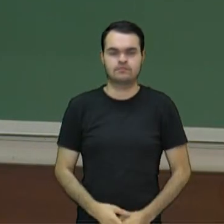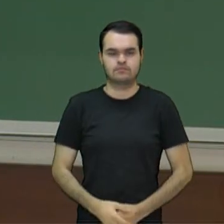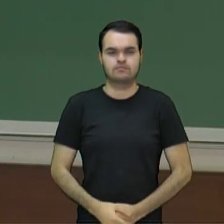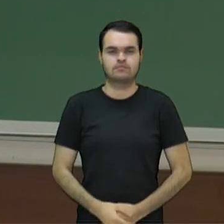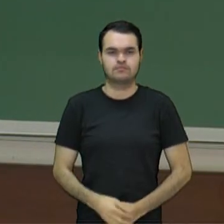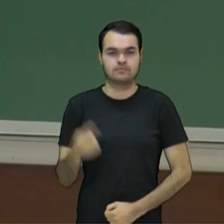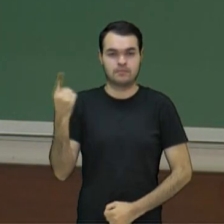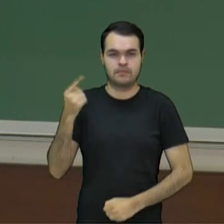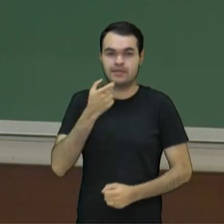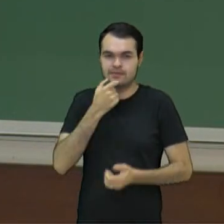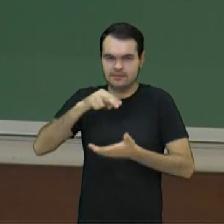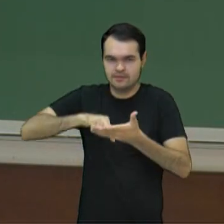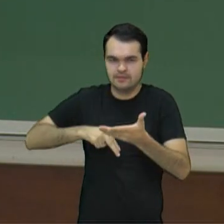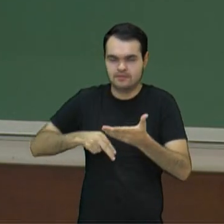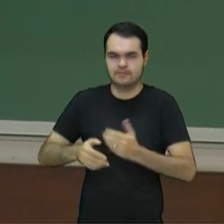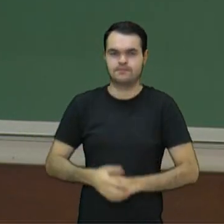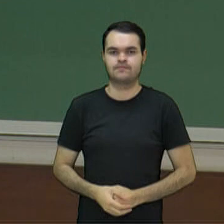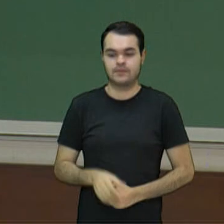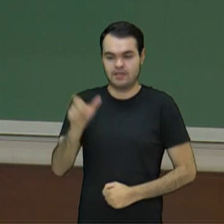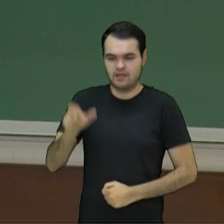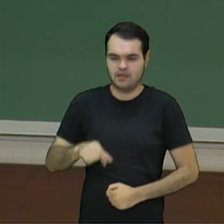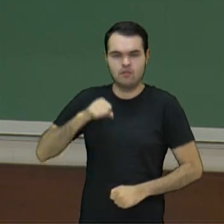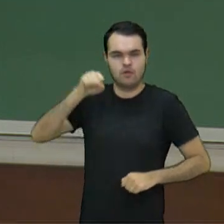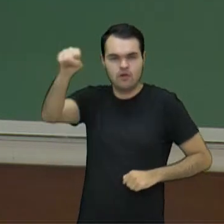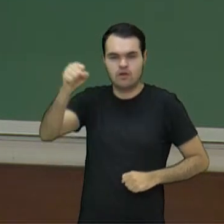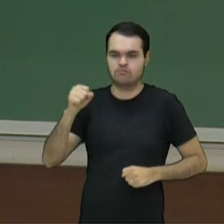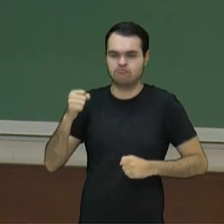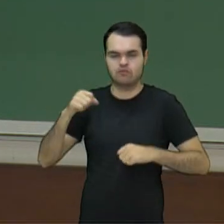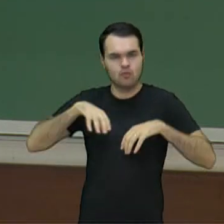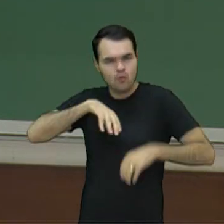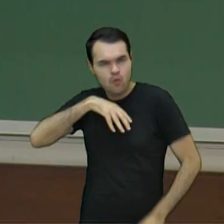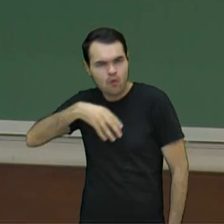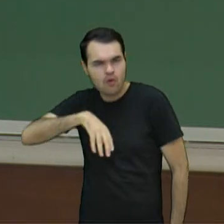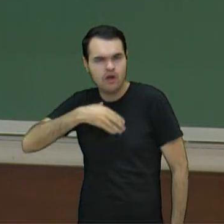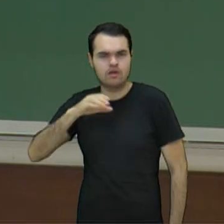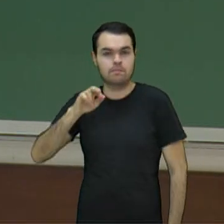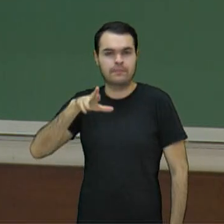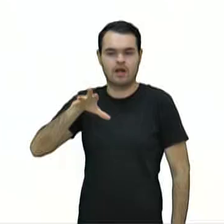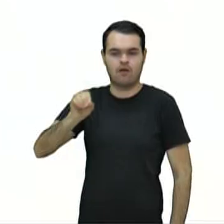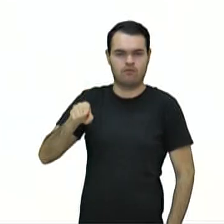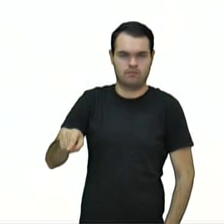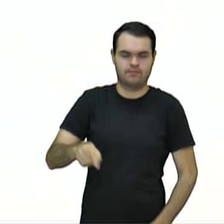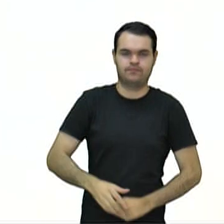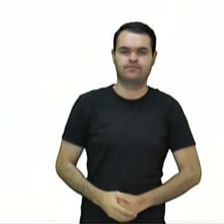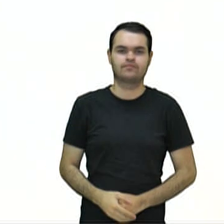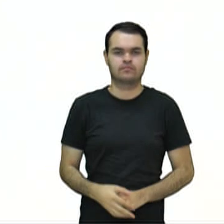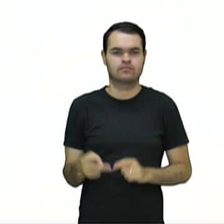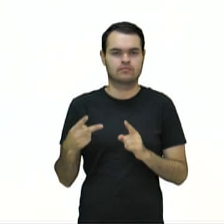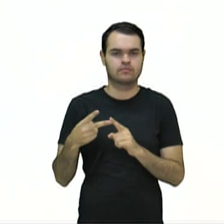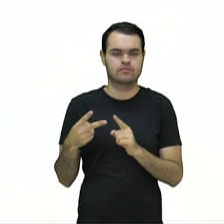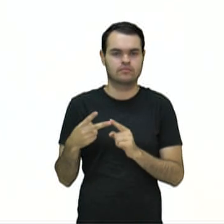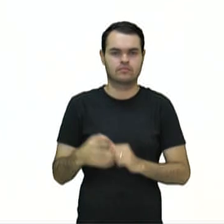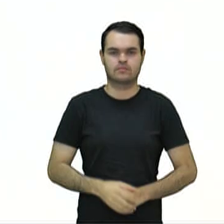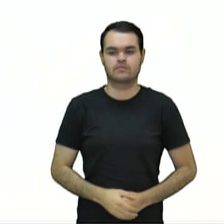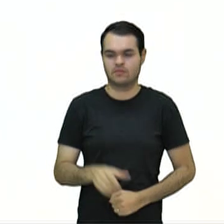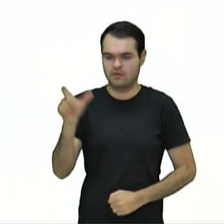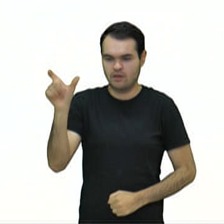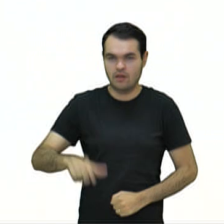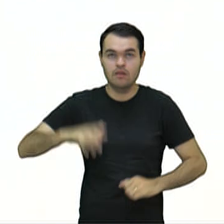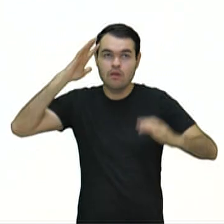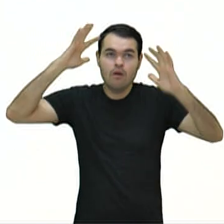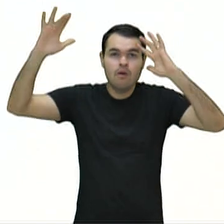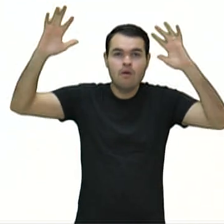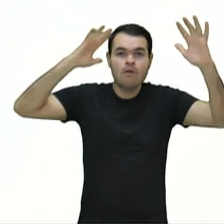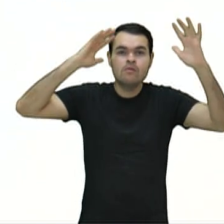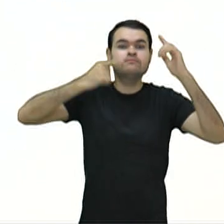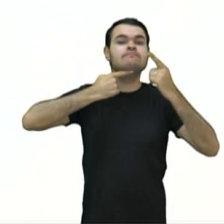a brave hero. Um herói de bravura, de coragem. He wasn't ambitious. Ele não possuía